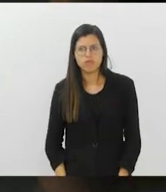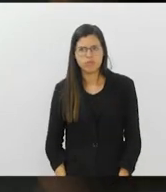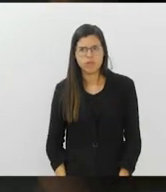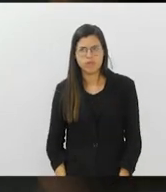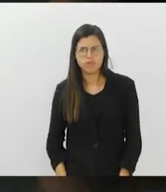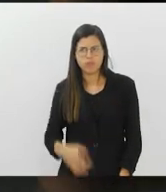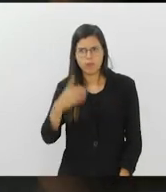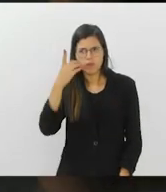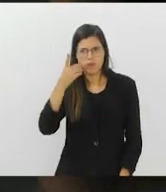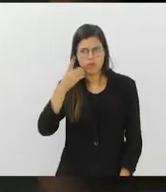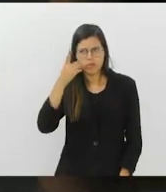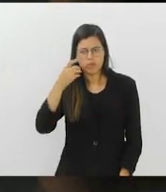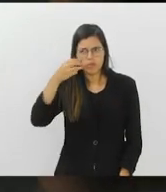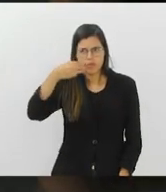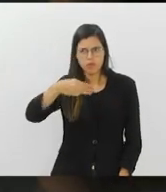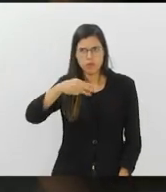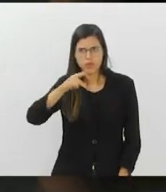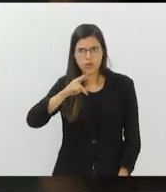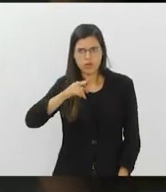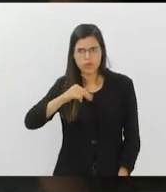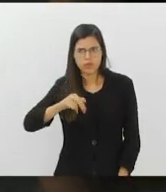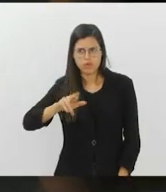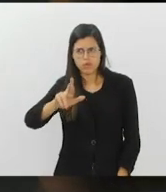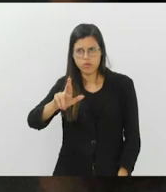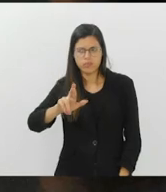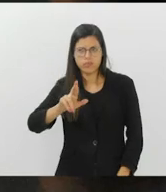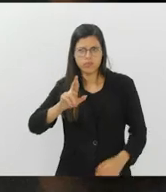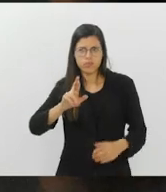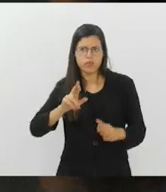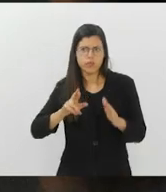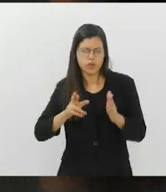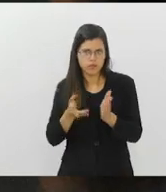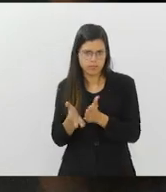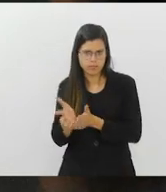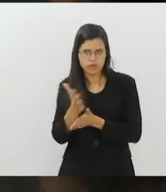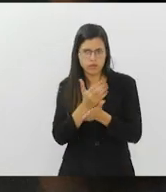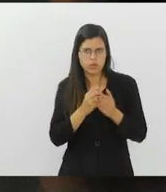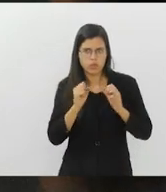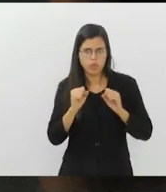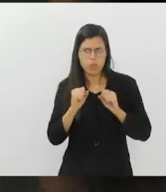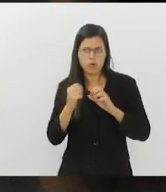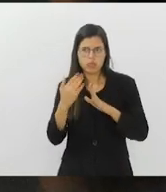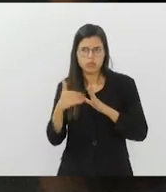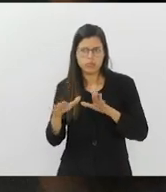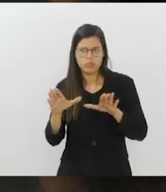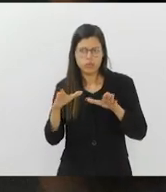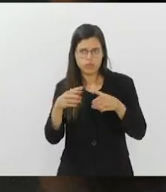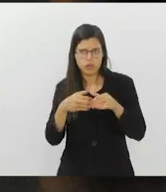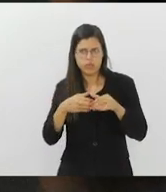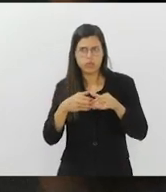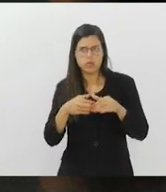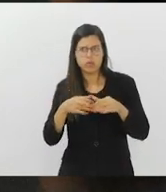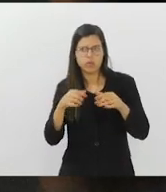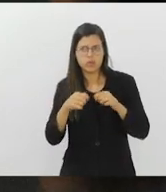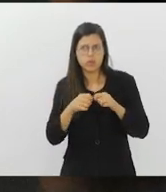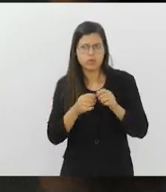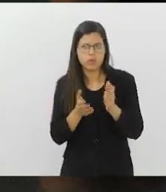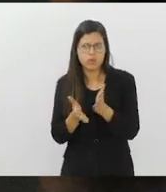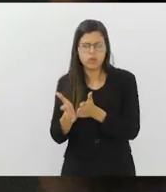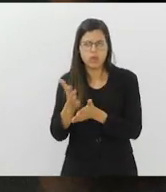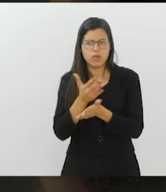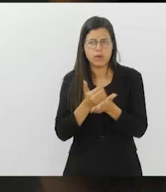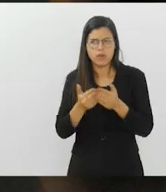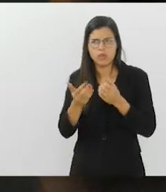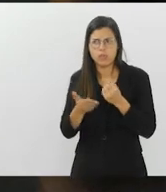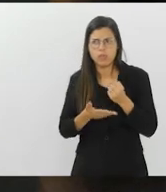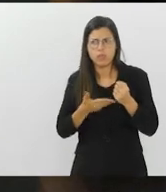Deputado Munir, a gente, inclusive, nesse levantamento, pôde levar para aqui, para a comissão, quer dizer, e fizemos um levantamento, tomamos por